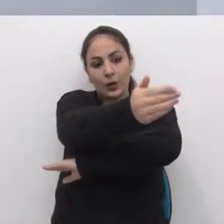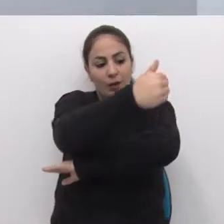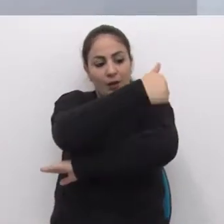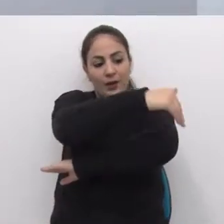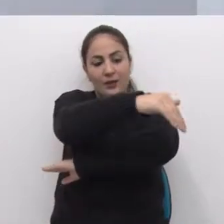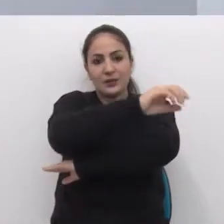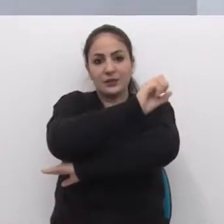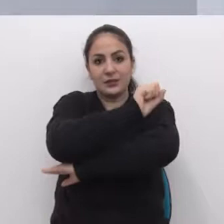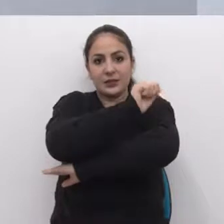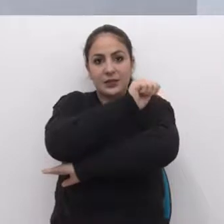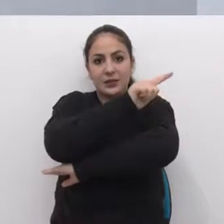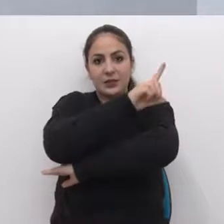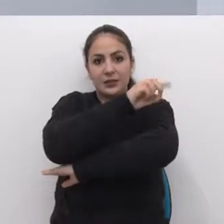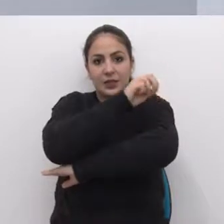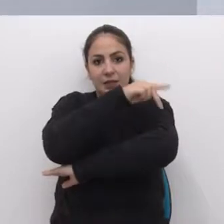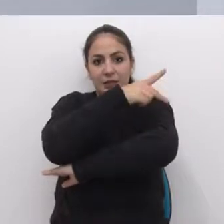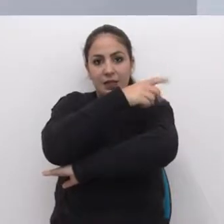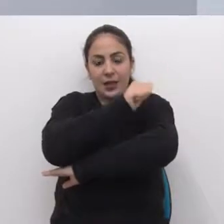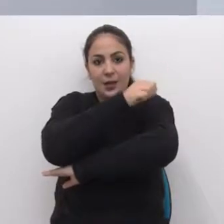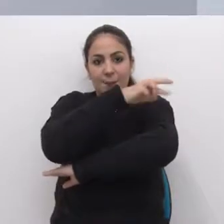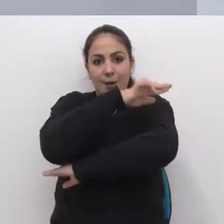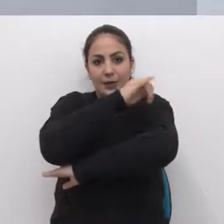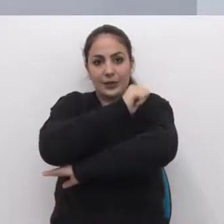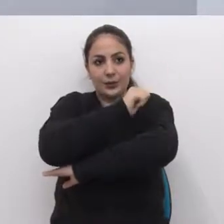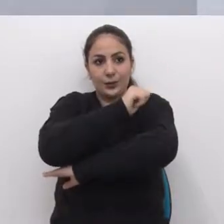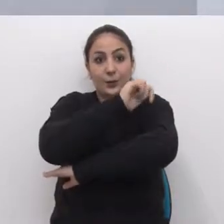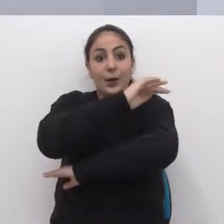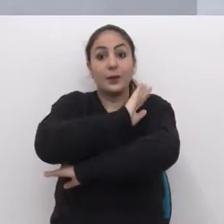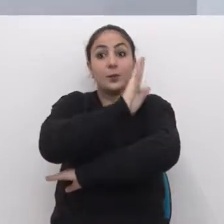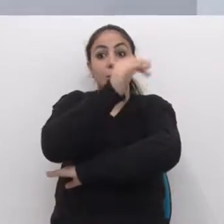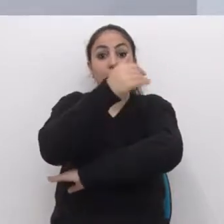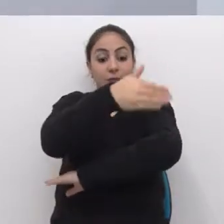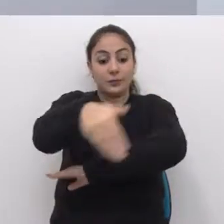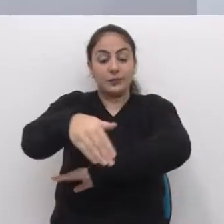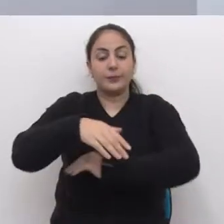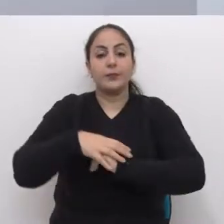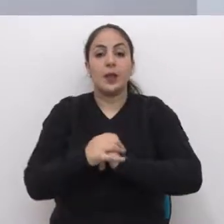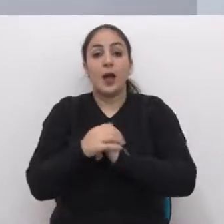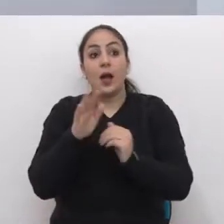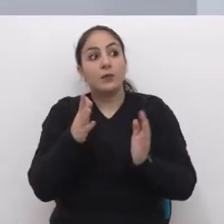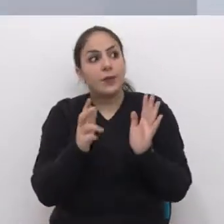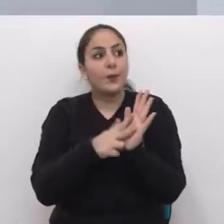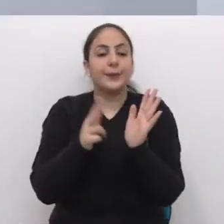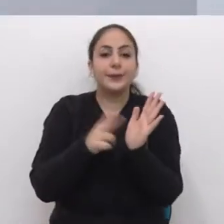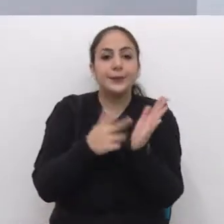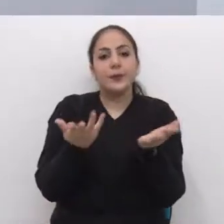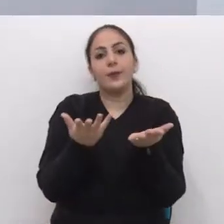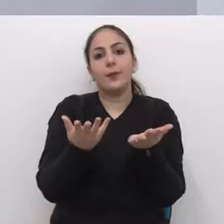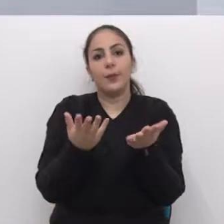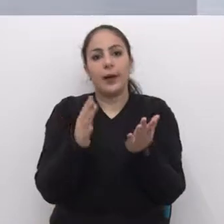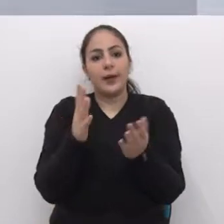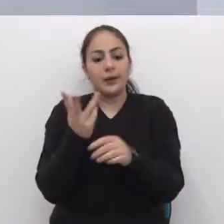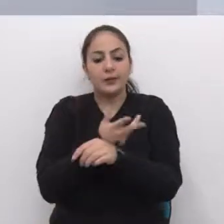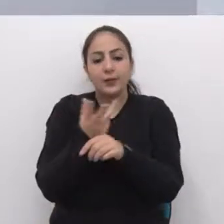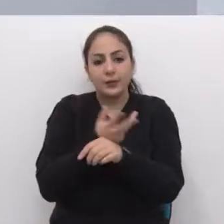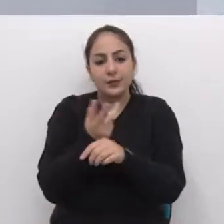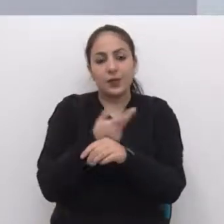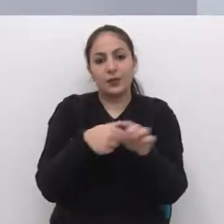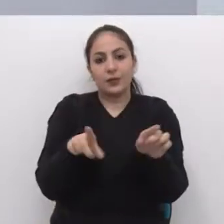fazer o contorno na praça, as pessoas acabam por falta, às vezes, de sinalização, por falta de atenção, às vezes até excesso de